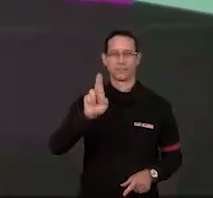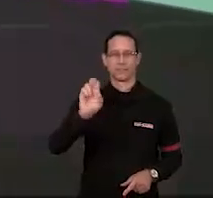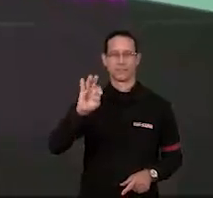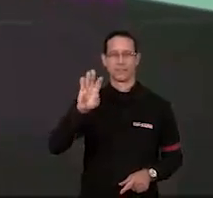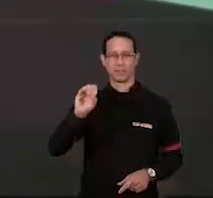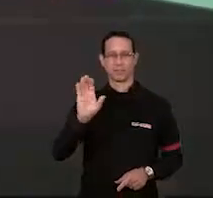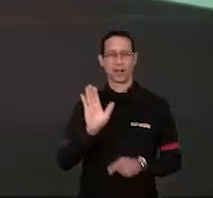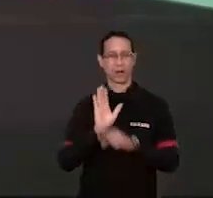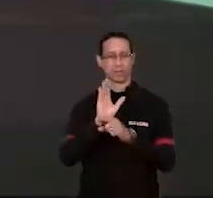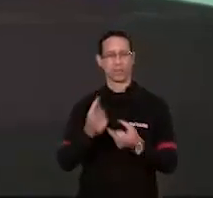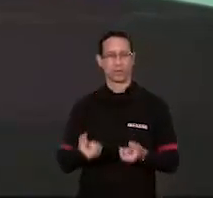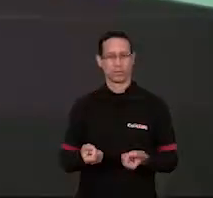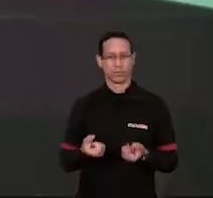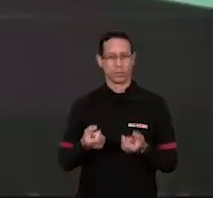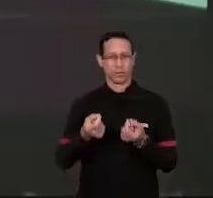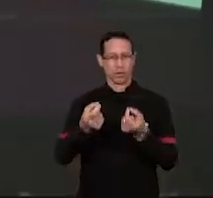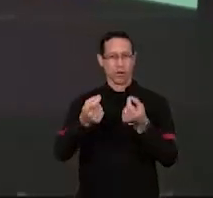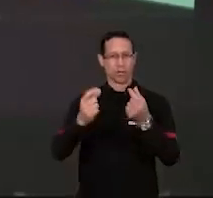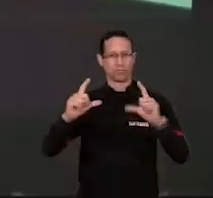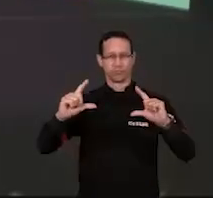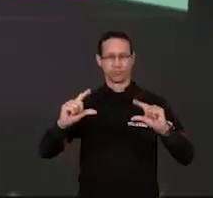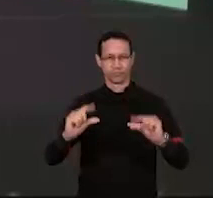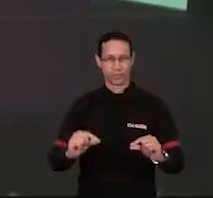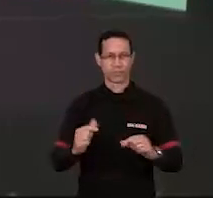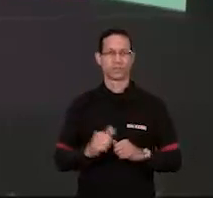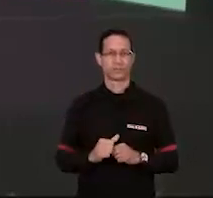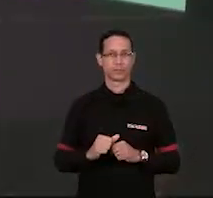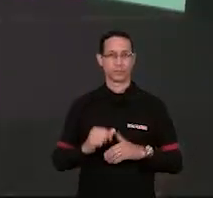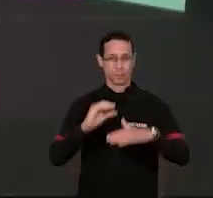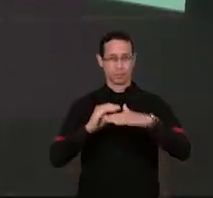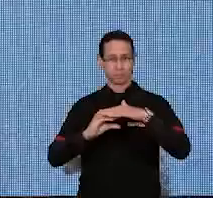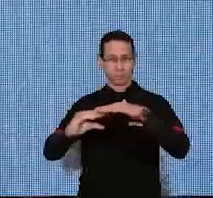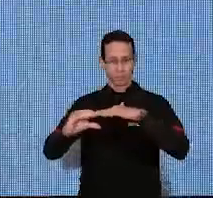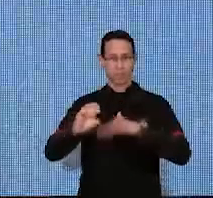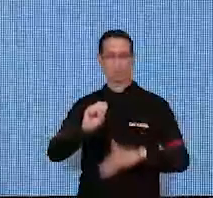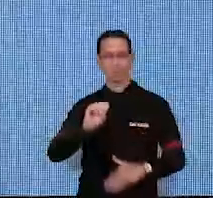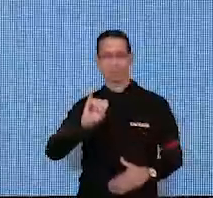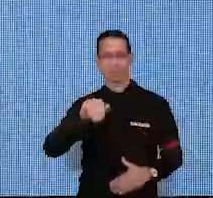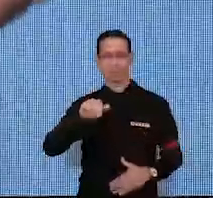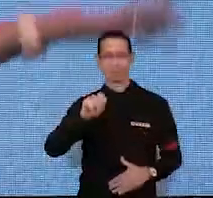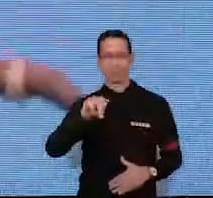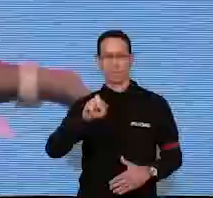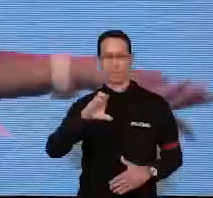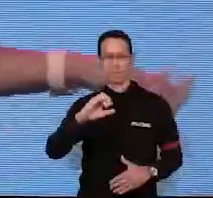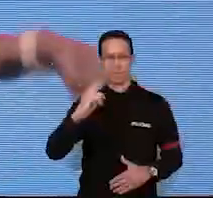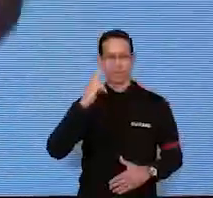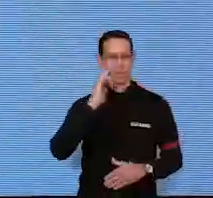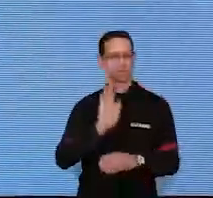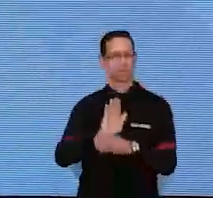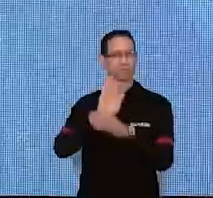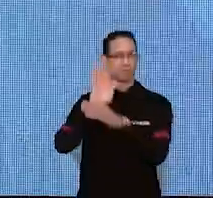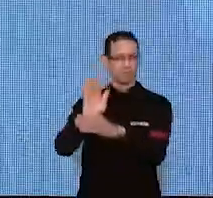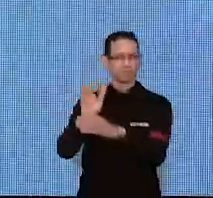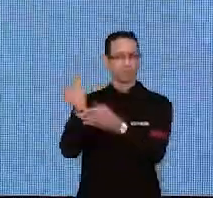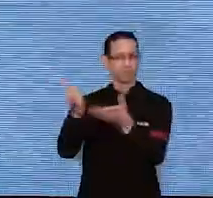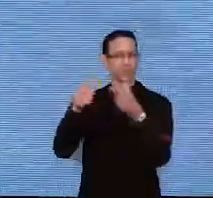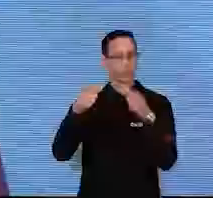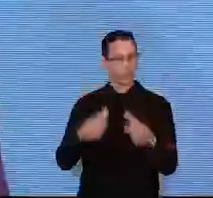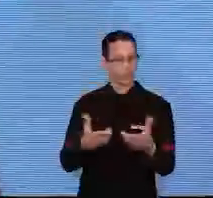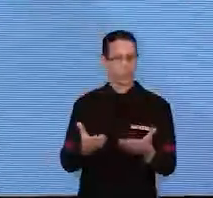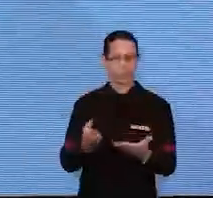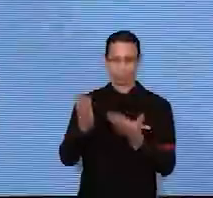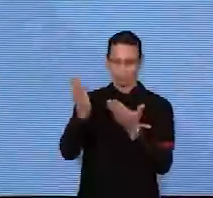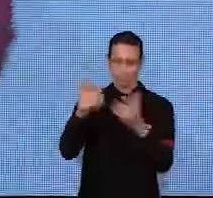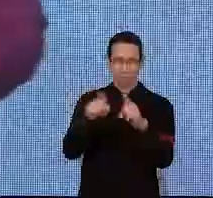o câncer. Parte do valor da campanha de Simparic foi doada para o hospital e caso